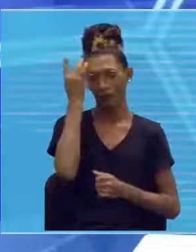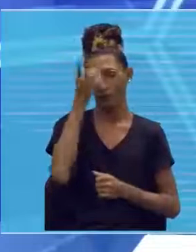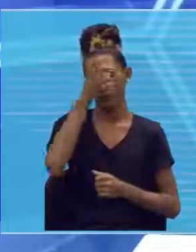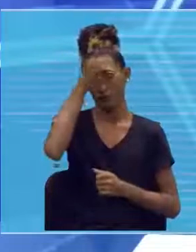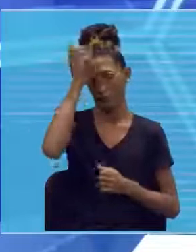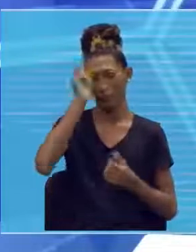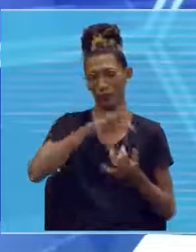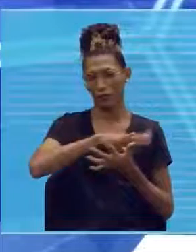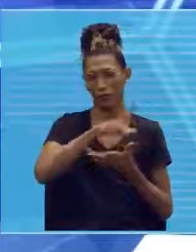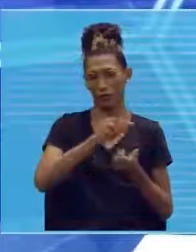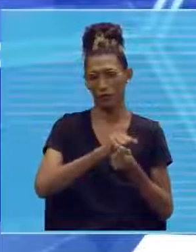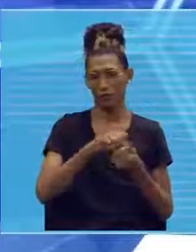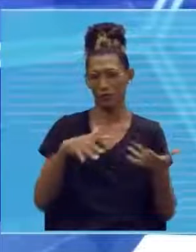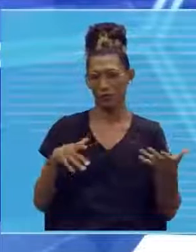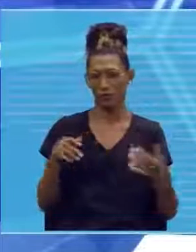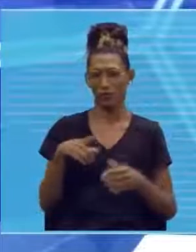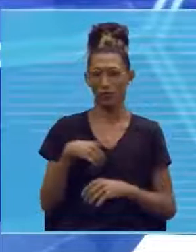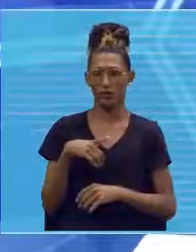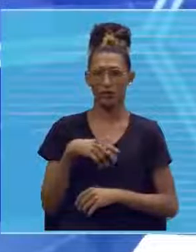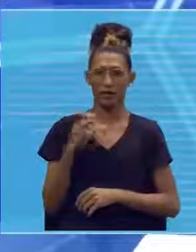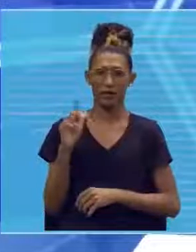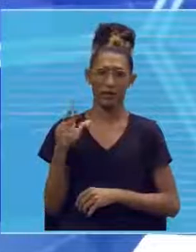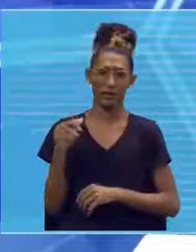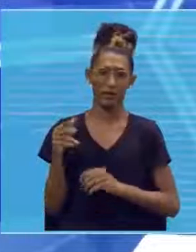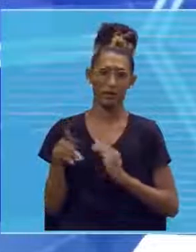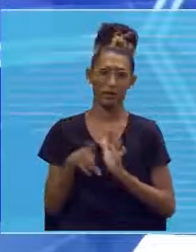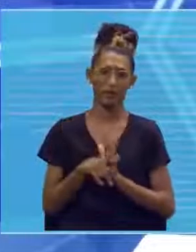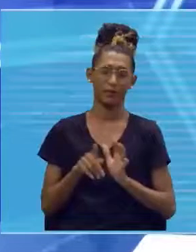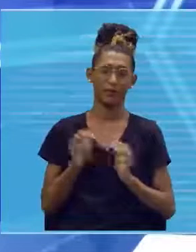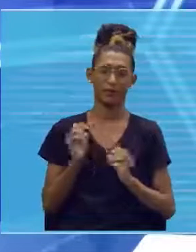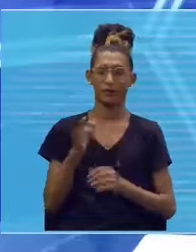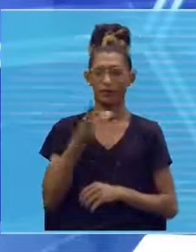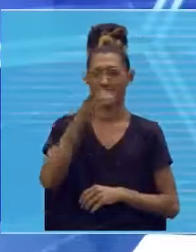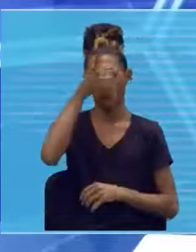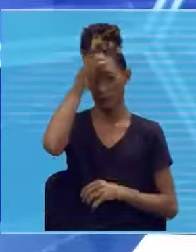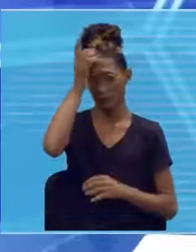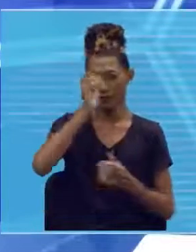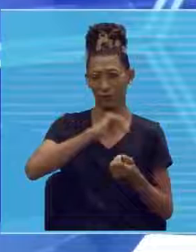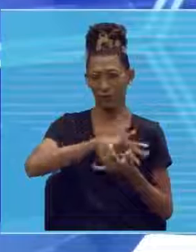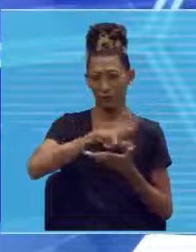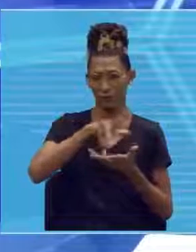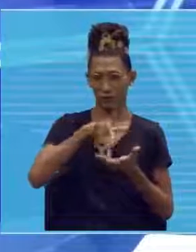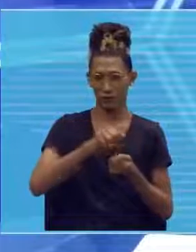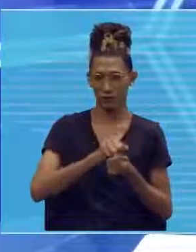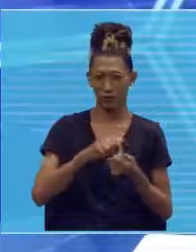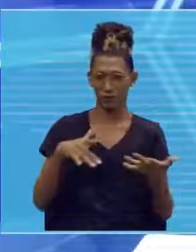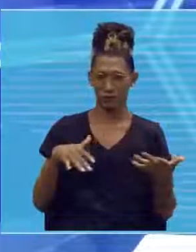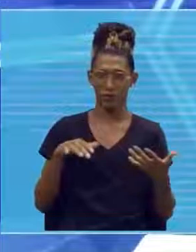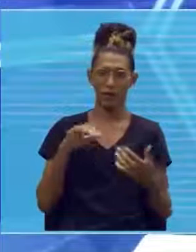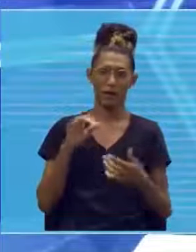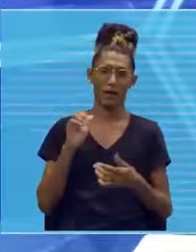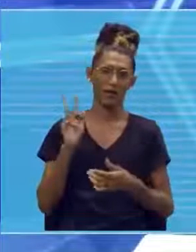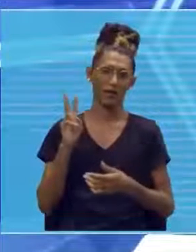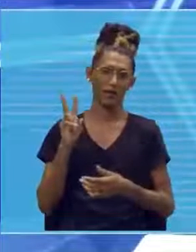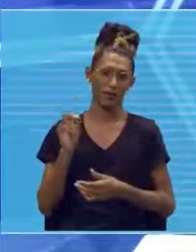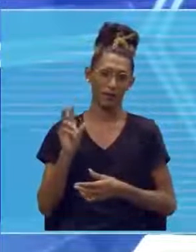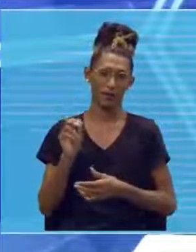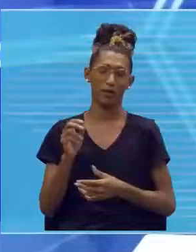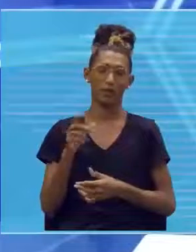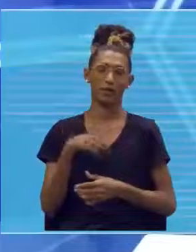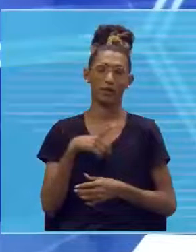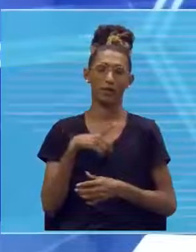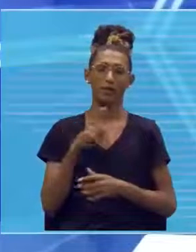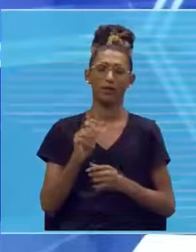existia a irmã do criador do universo avó do mundo existia o